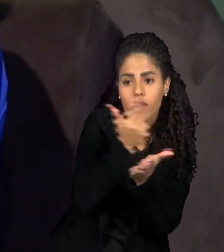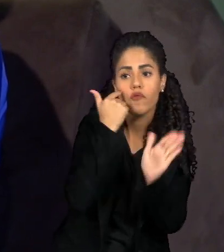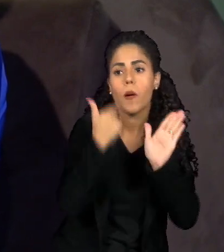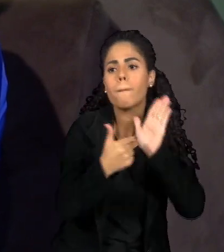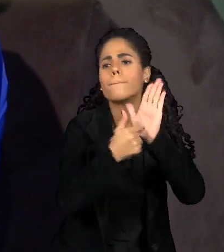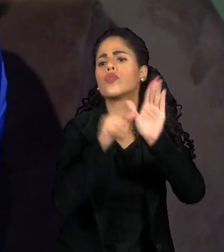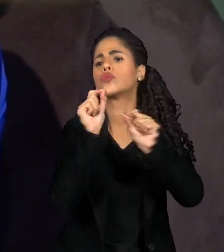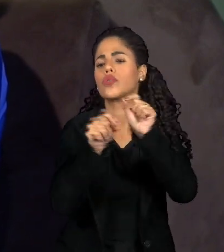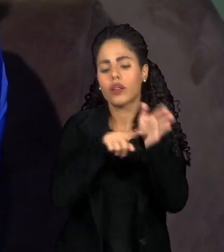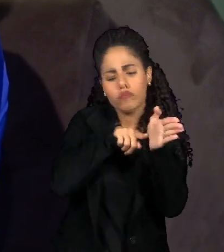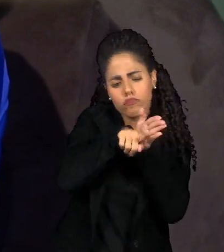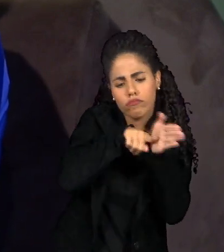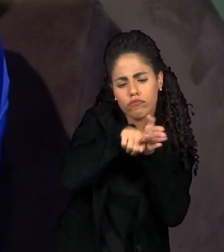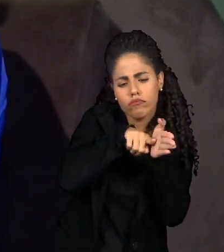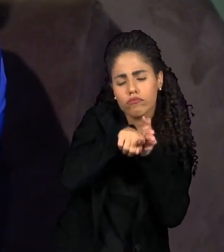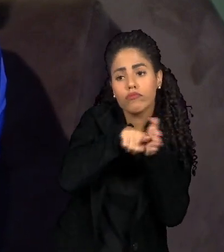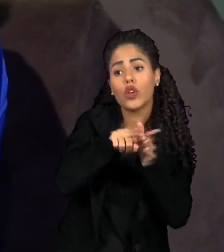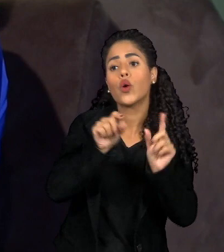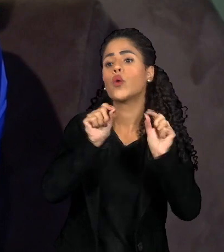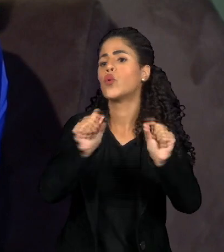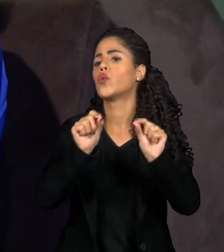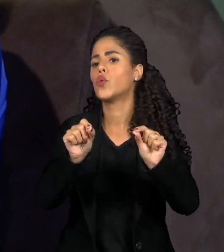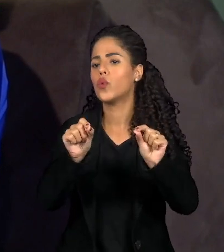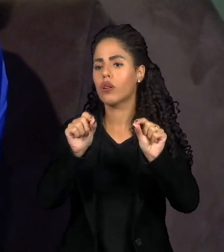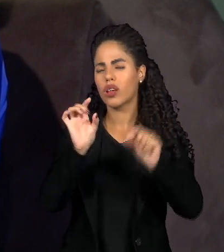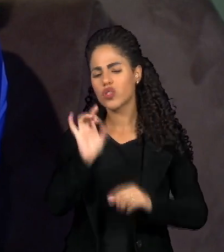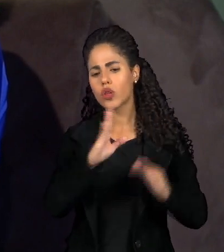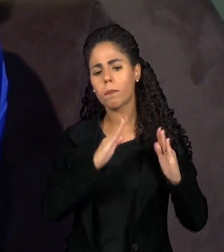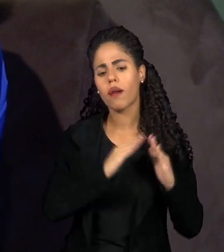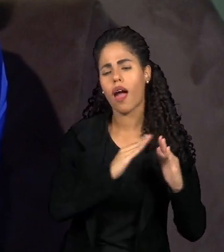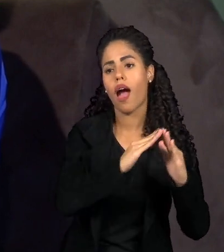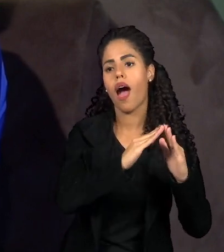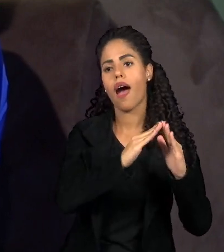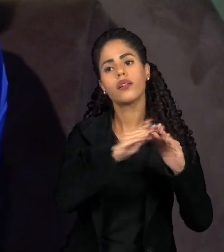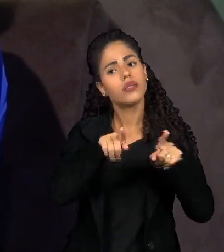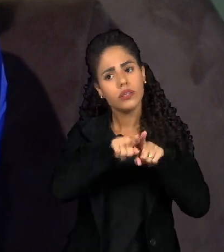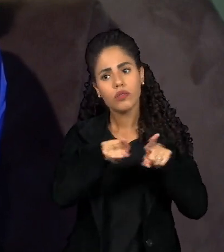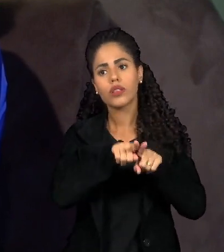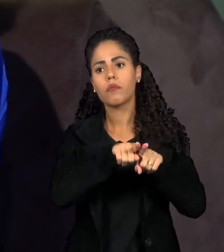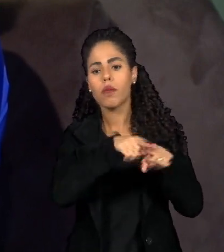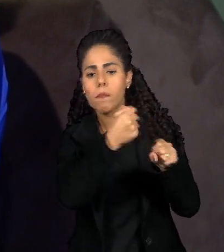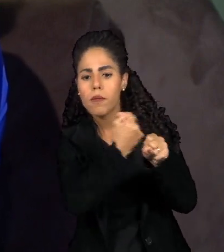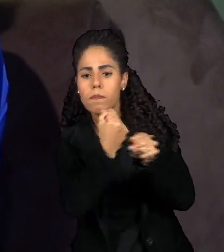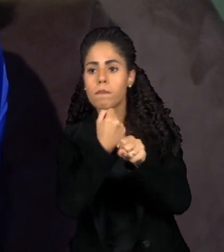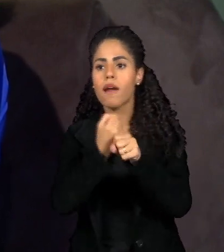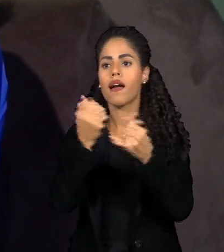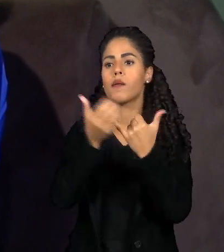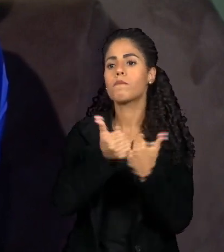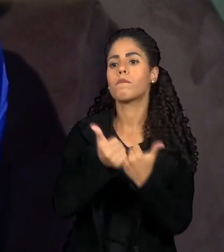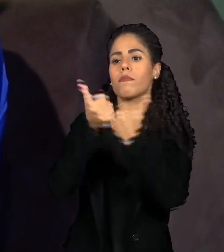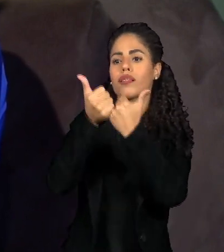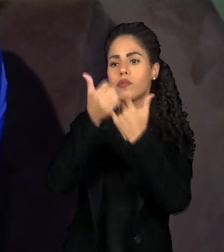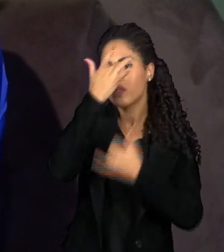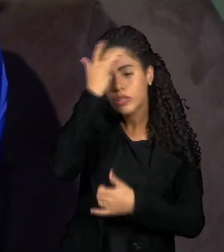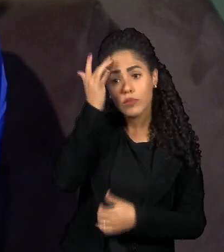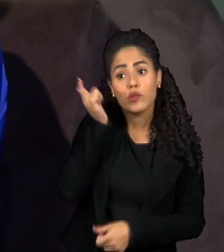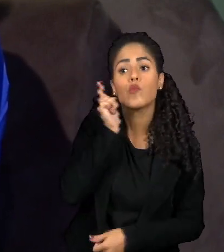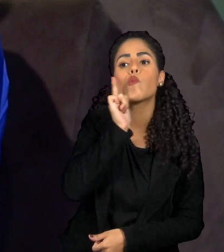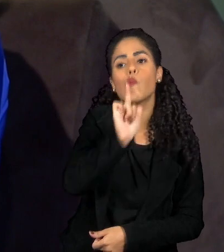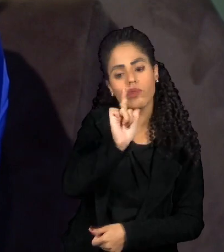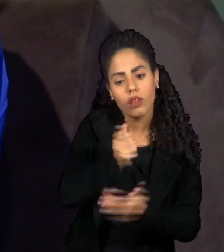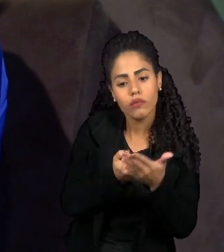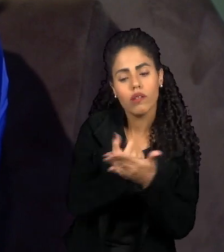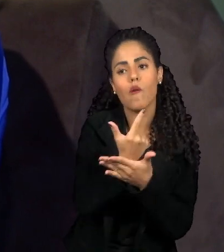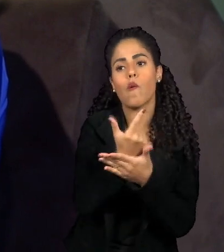olhar para a propriedade não só como moradia, mas também como uma construção de patrimônio, né, de ativo econômico,